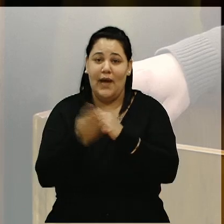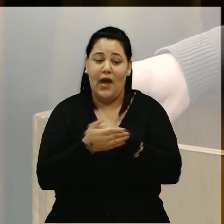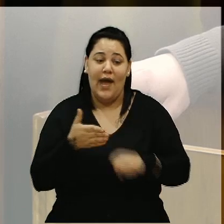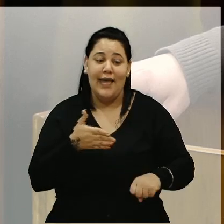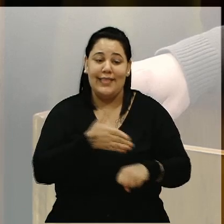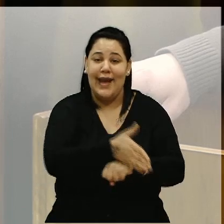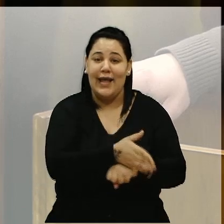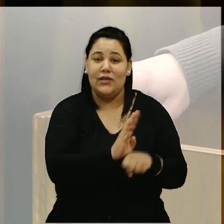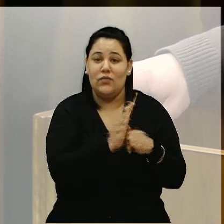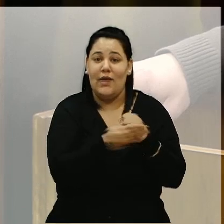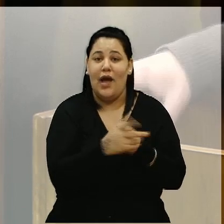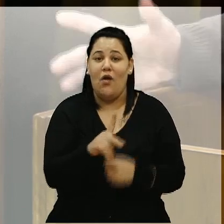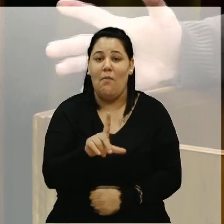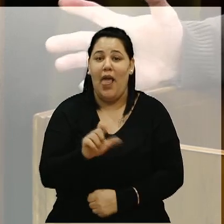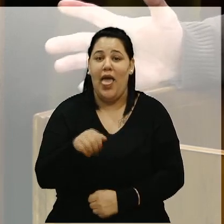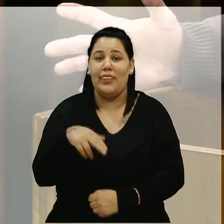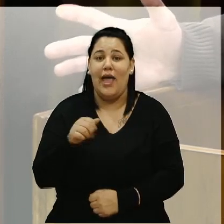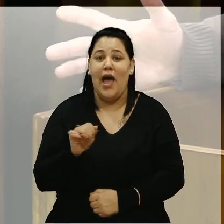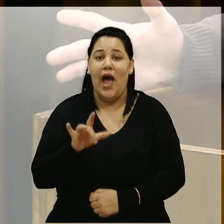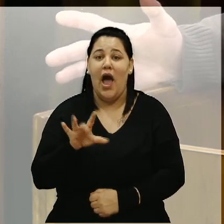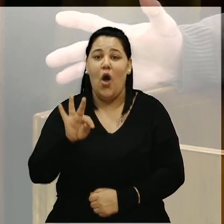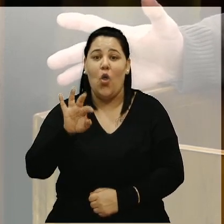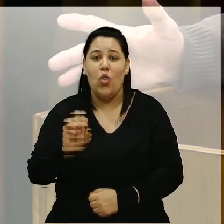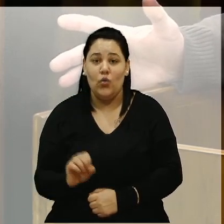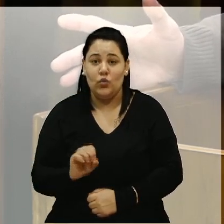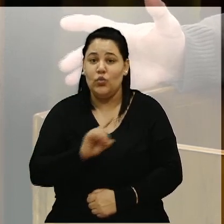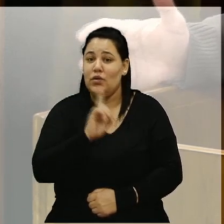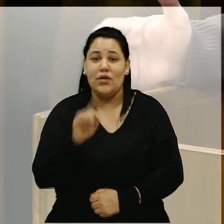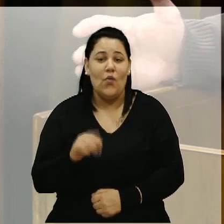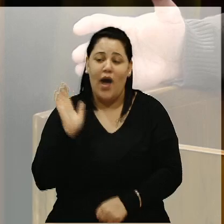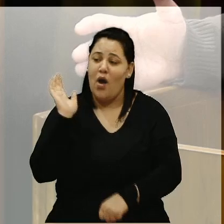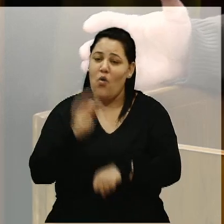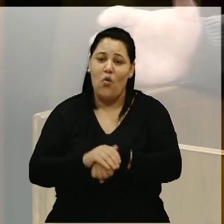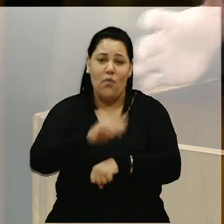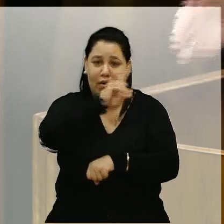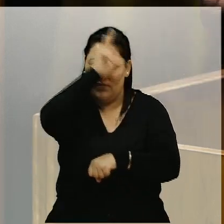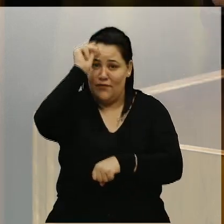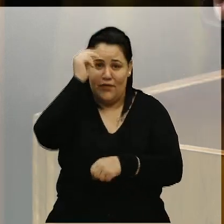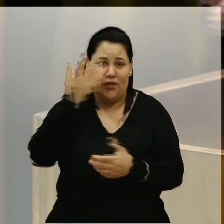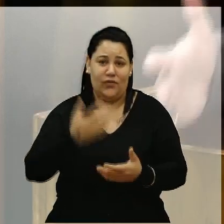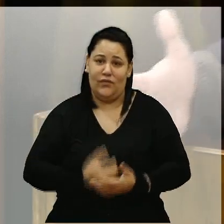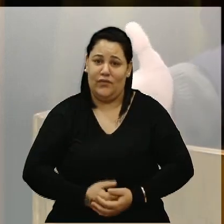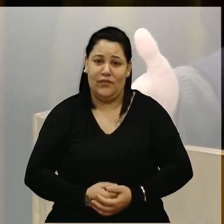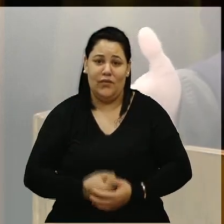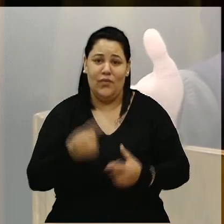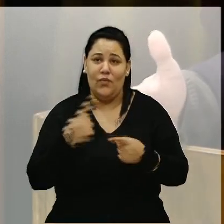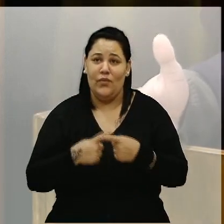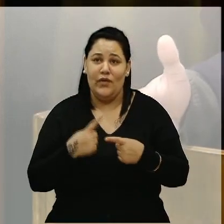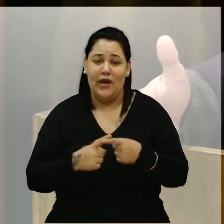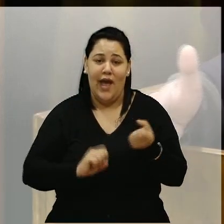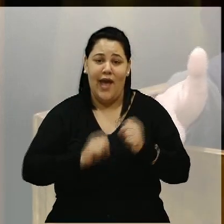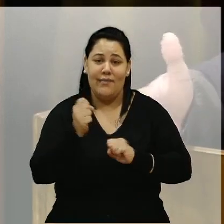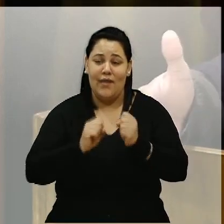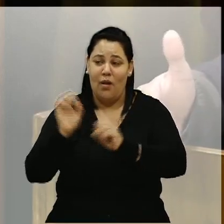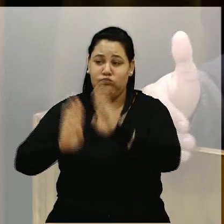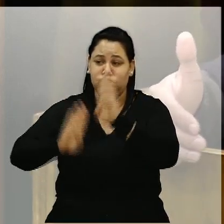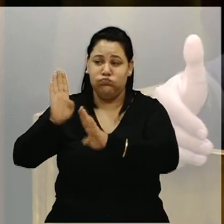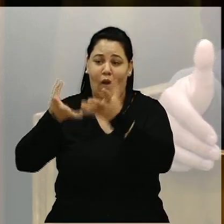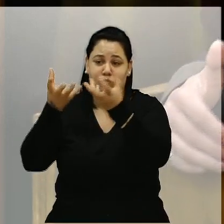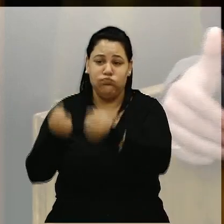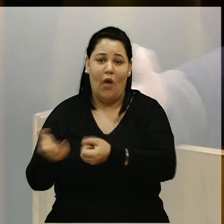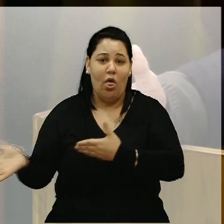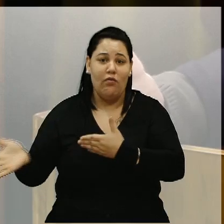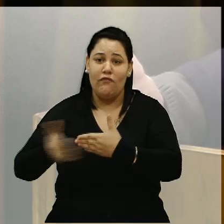bairro Planalto. Não é culpa do prefeito, porque a empresa decretou falência. A